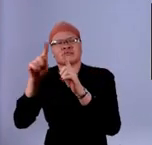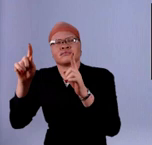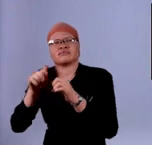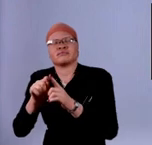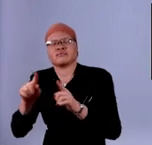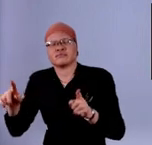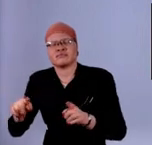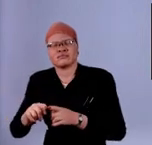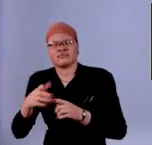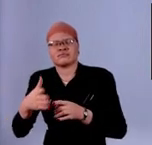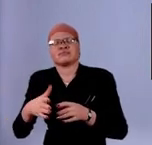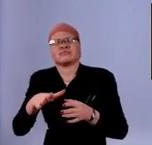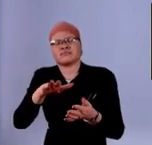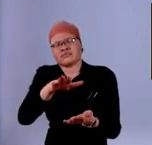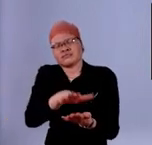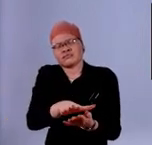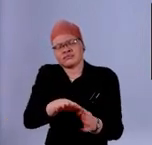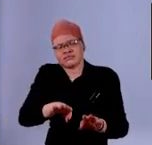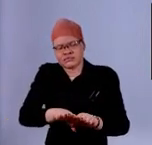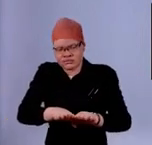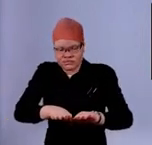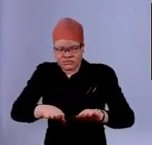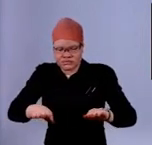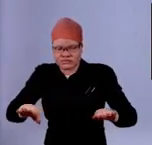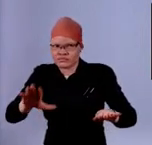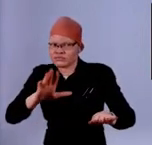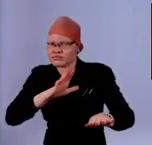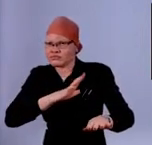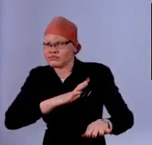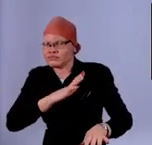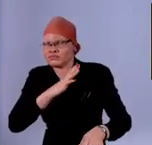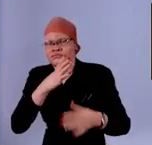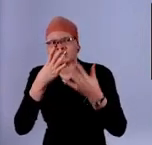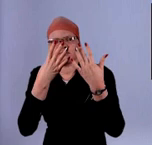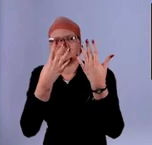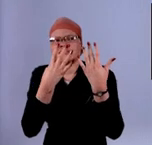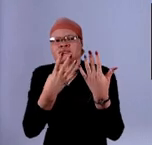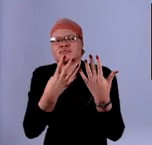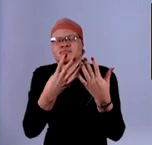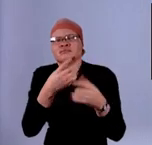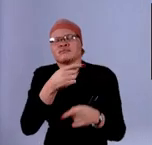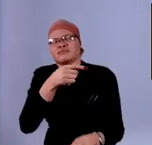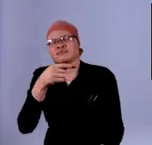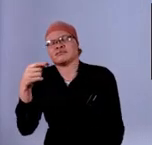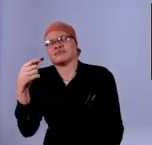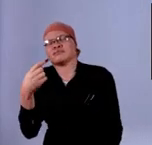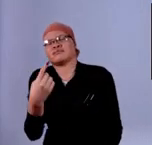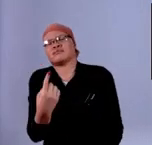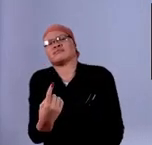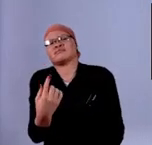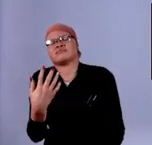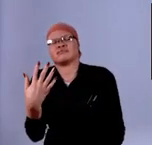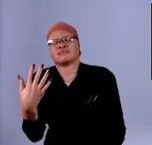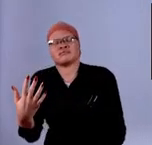a parte do chão da sala da Mônica que tem mosaicos é de 9 quinze